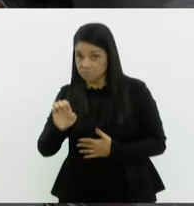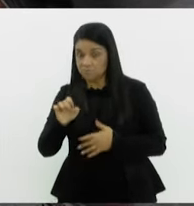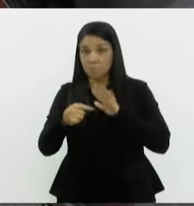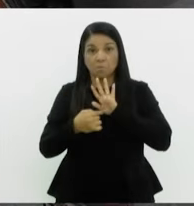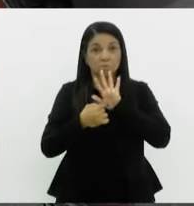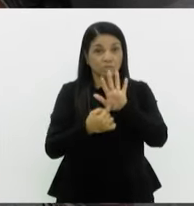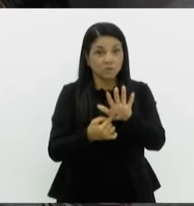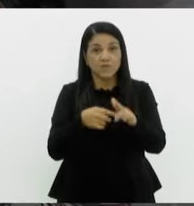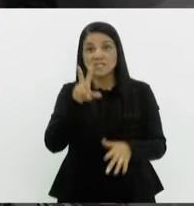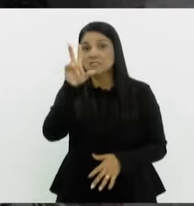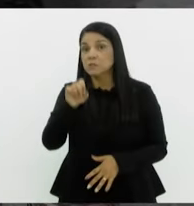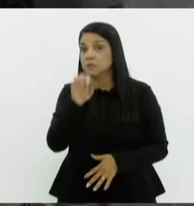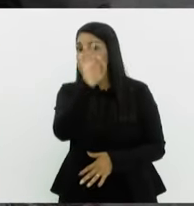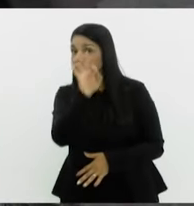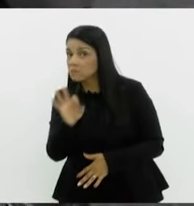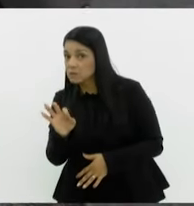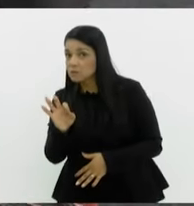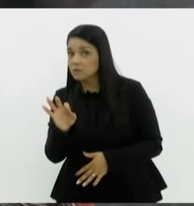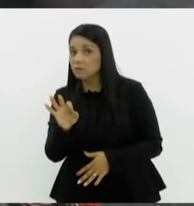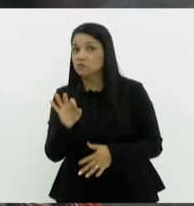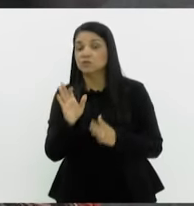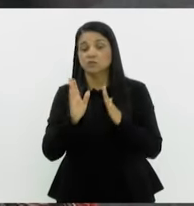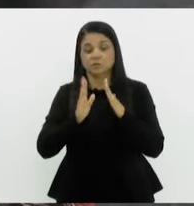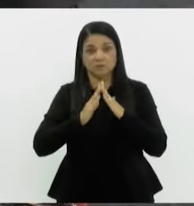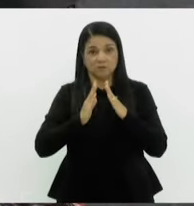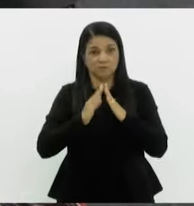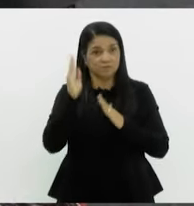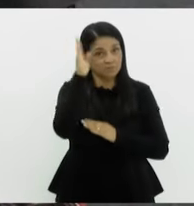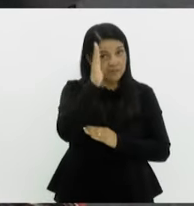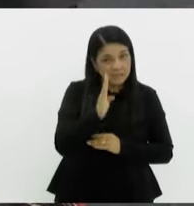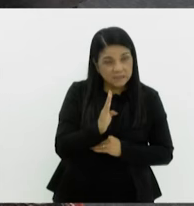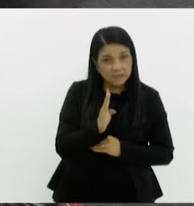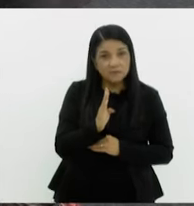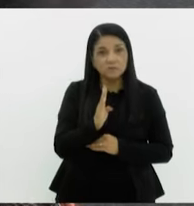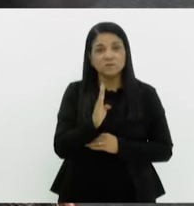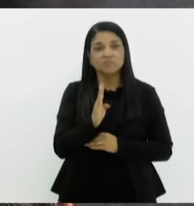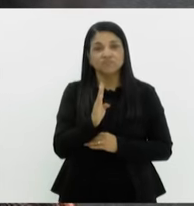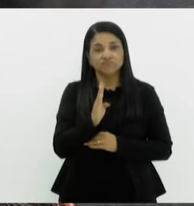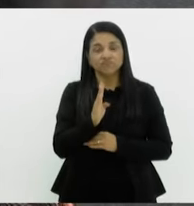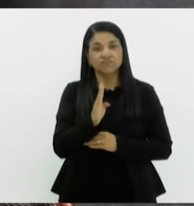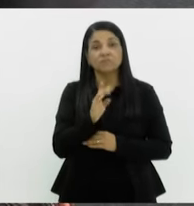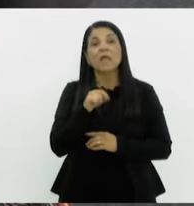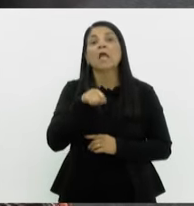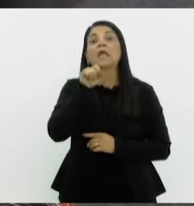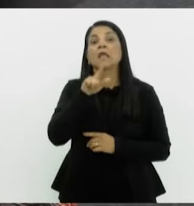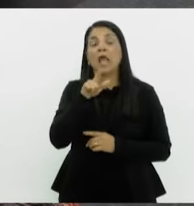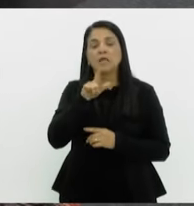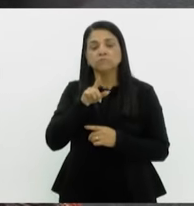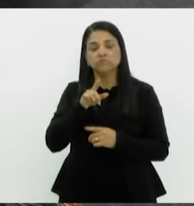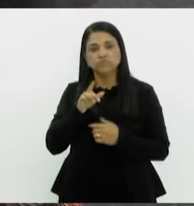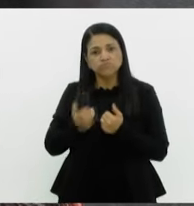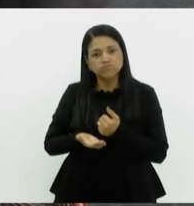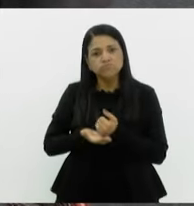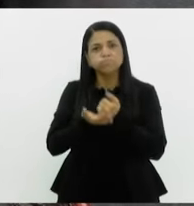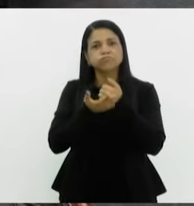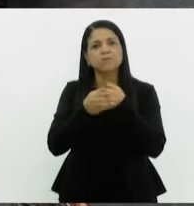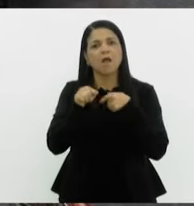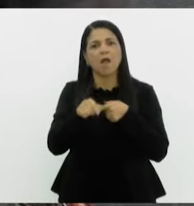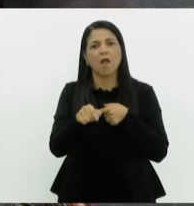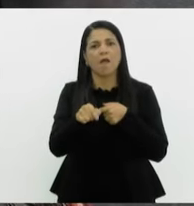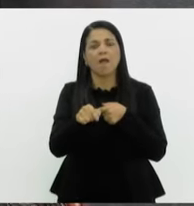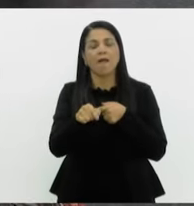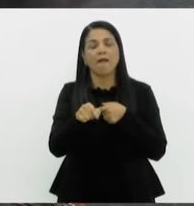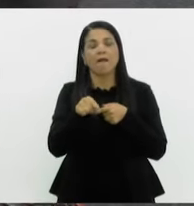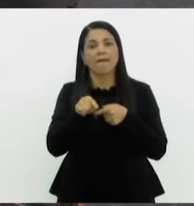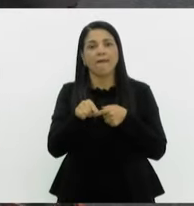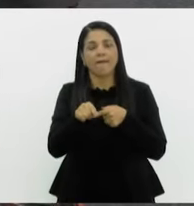pelo menos 50% dos lares brasileiros são sustentados por mulheres. Isso não é qualquer